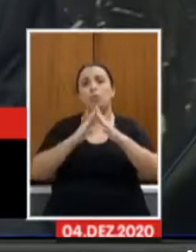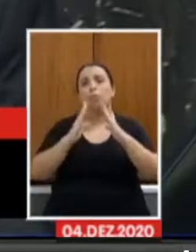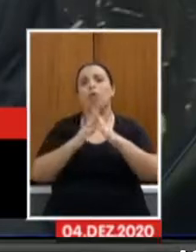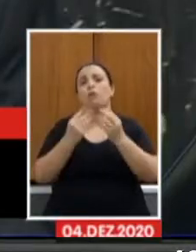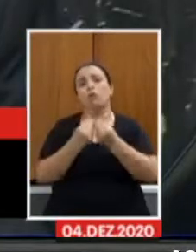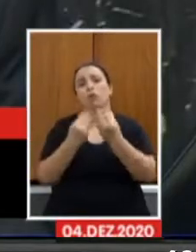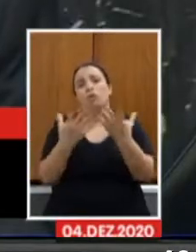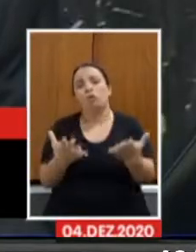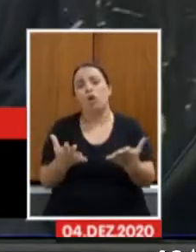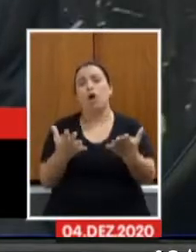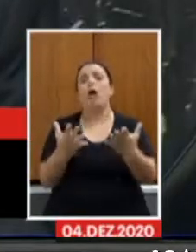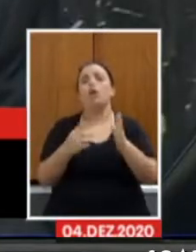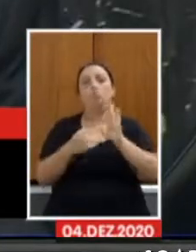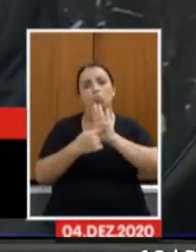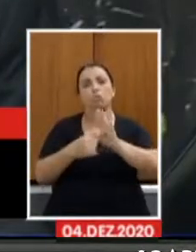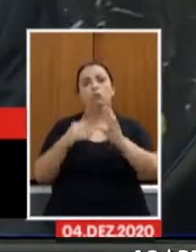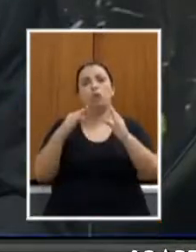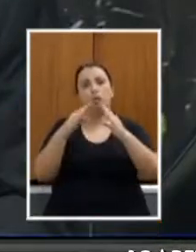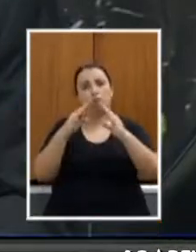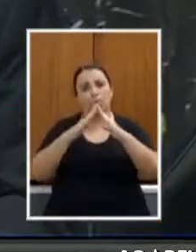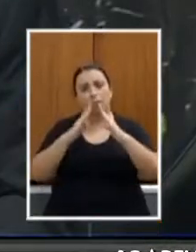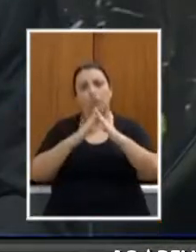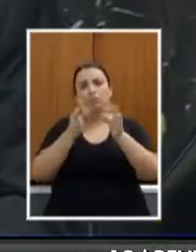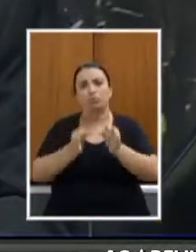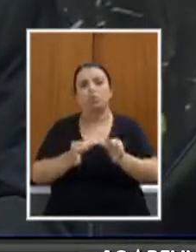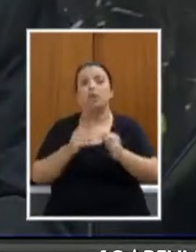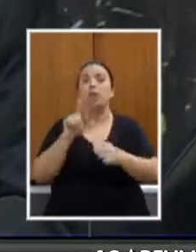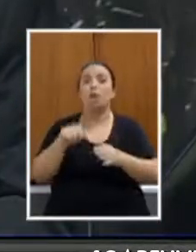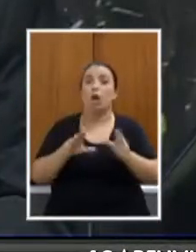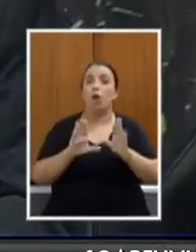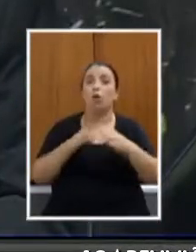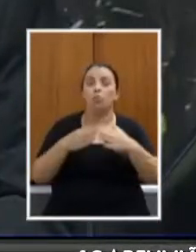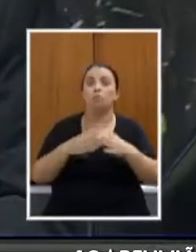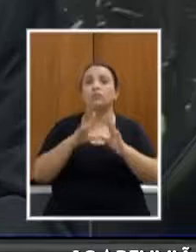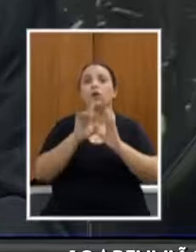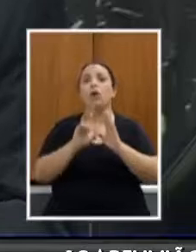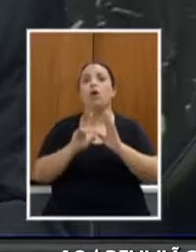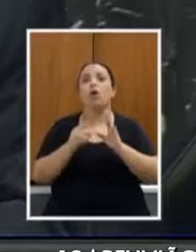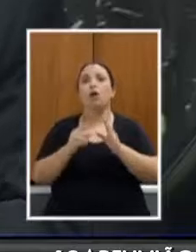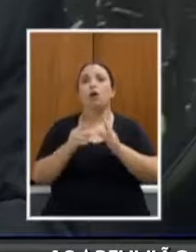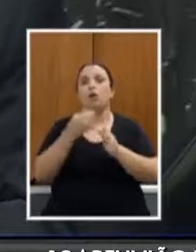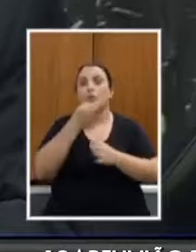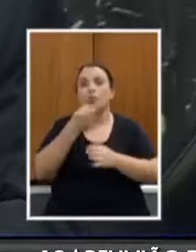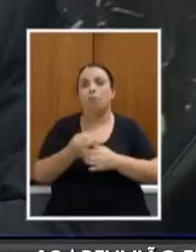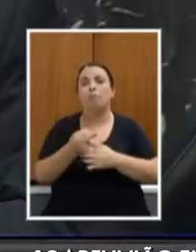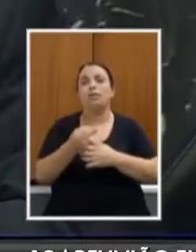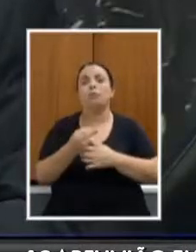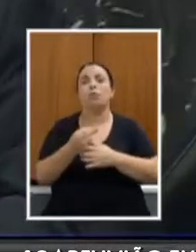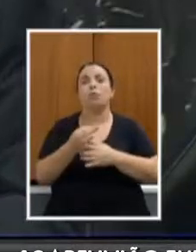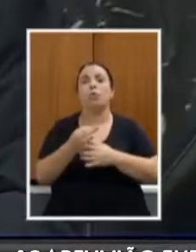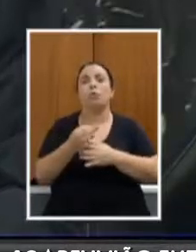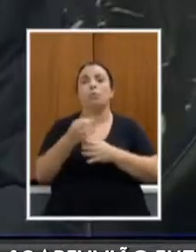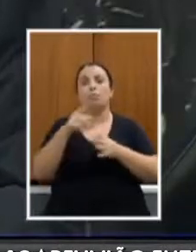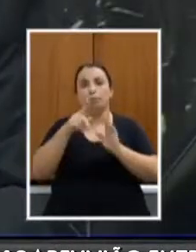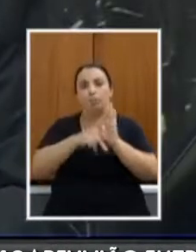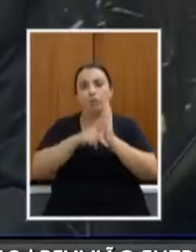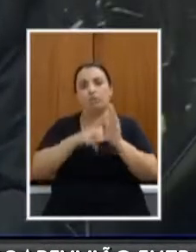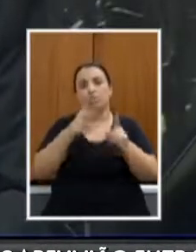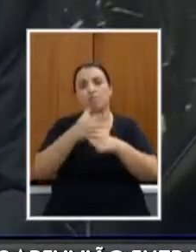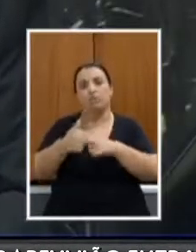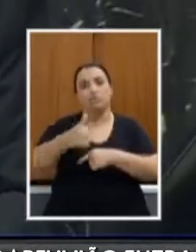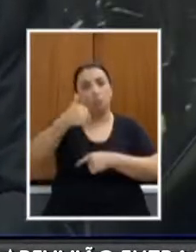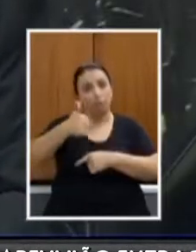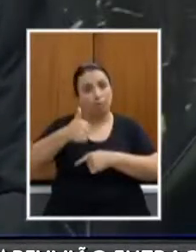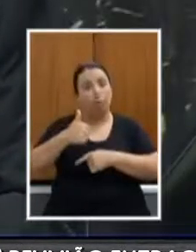imóvel que especifica. A Comissão de Administração Pública opina pela aprovação do projeto na forma do vencido em primeiro turno.